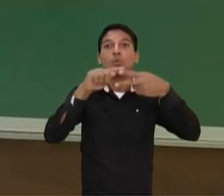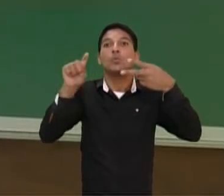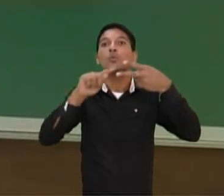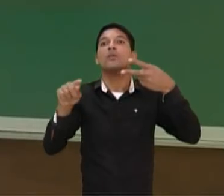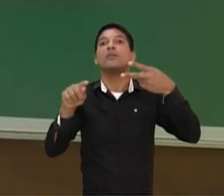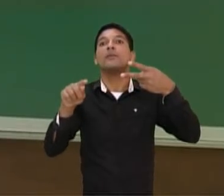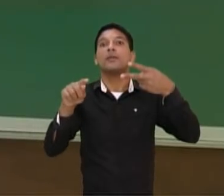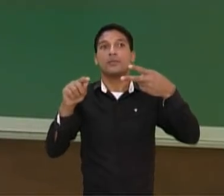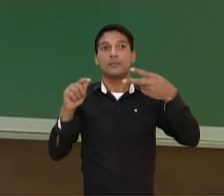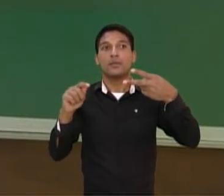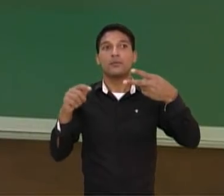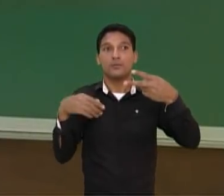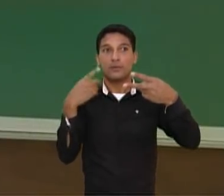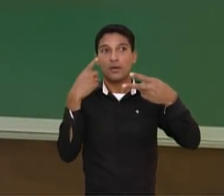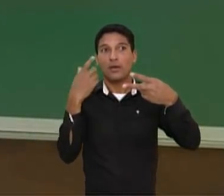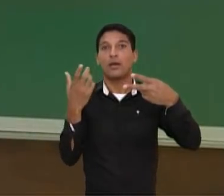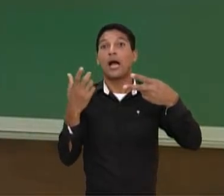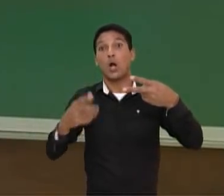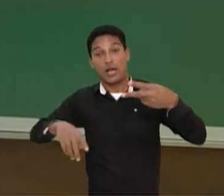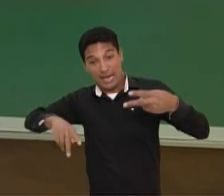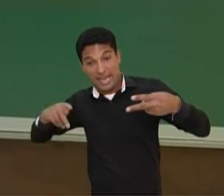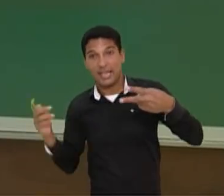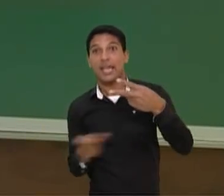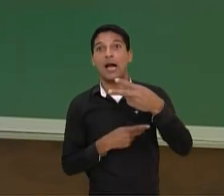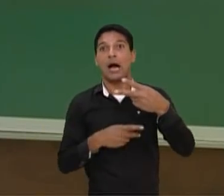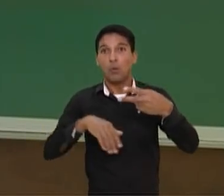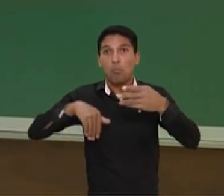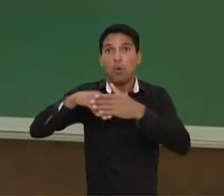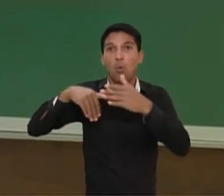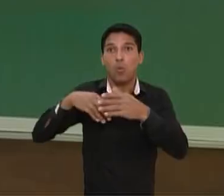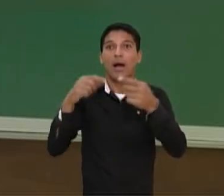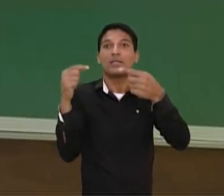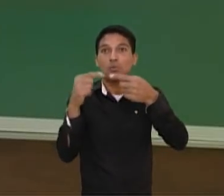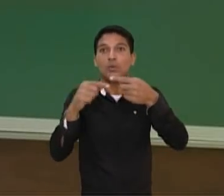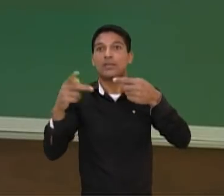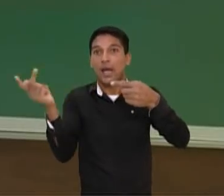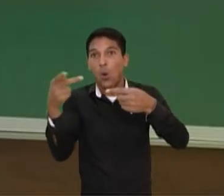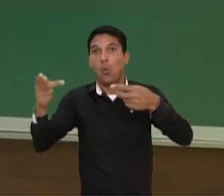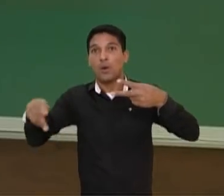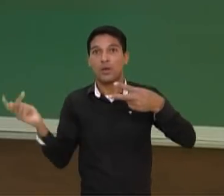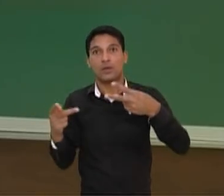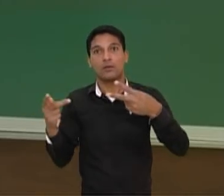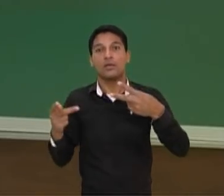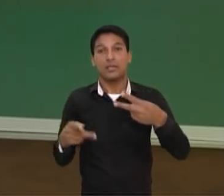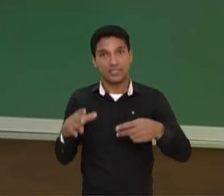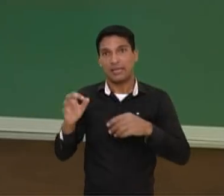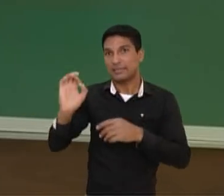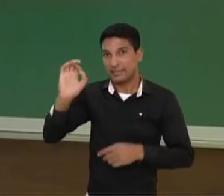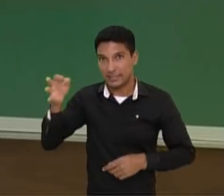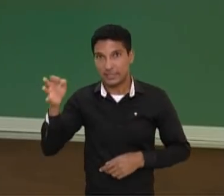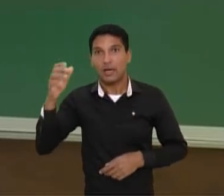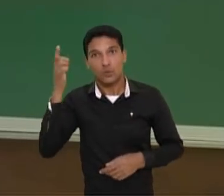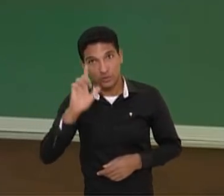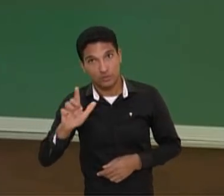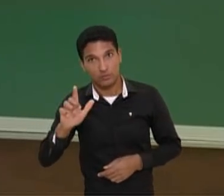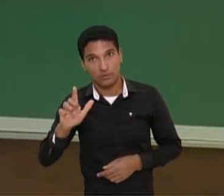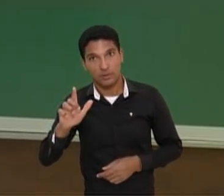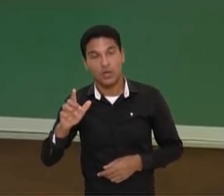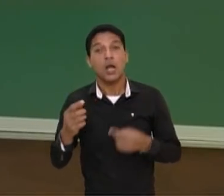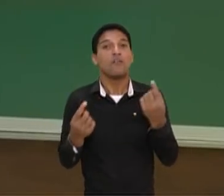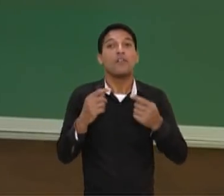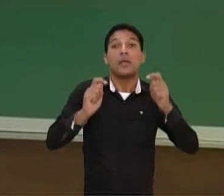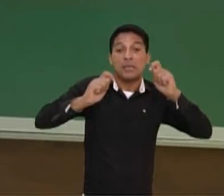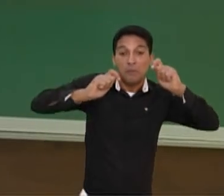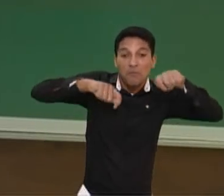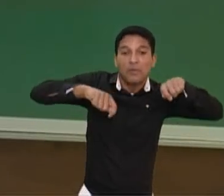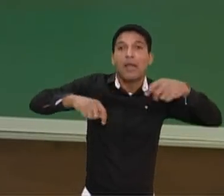aluno chutar as respostas e errar as 2 questões? Então a gente já viu qual é a probabilidade de acertar, agora vamos ver qual é a probabilidade de